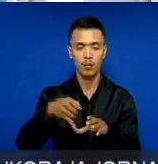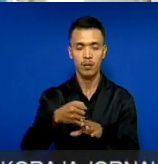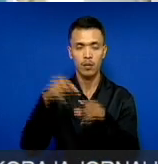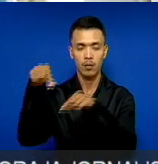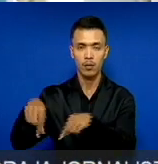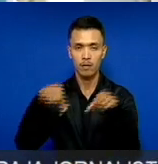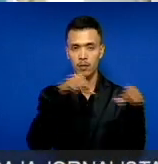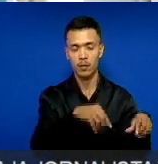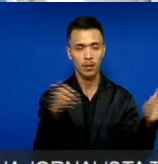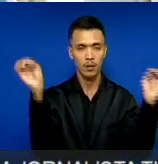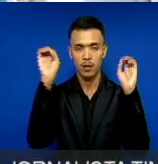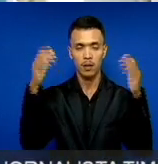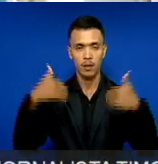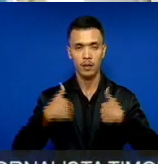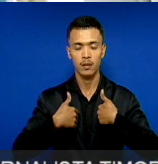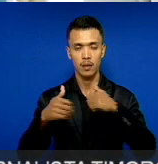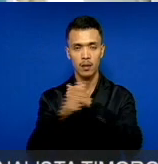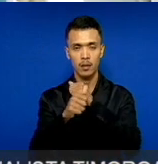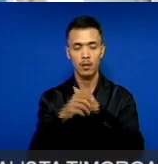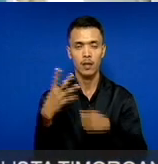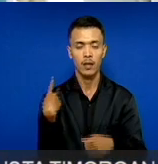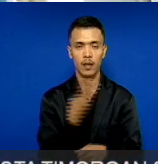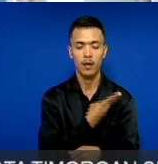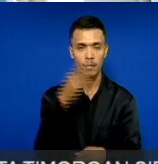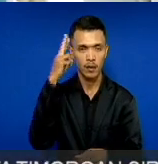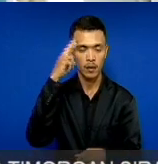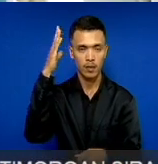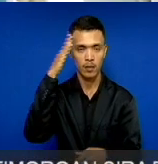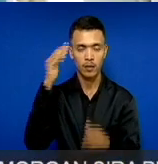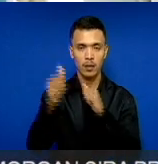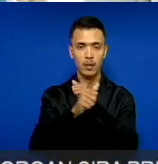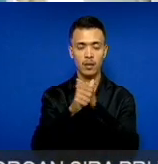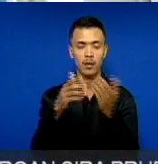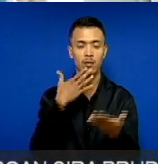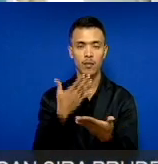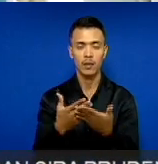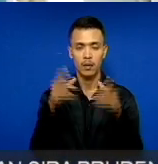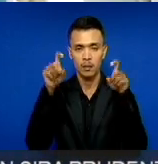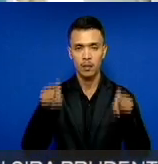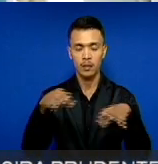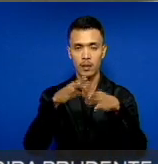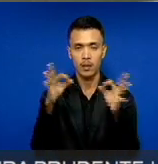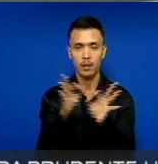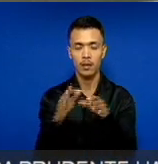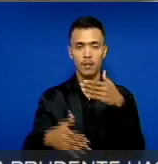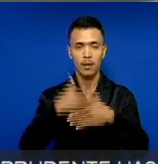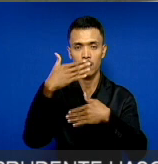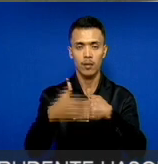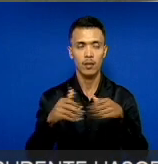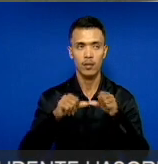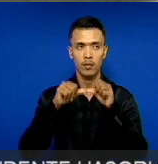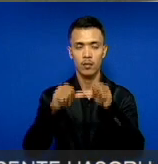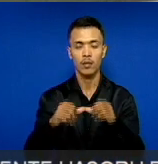mas nunca mais sua ação. Da maneira que eu me considero ação positiva, se a Nebeita precisar de um dia para a continuação. E o